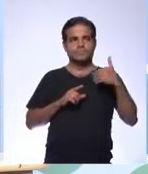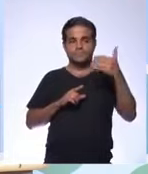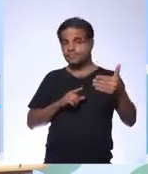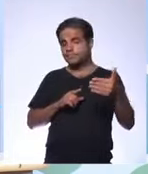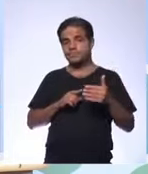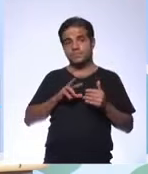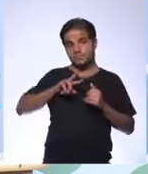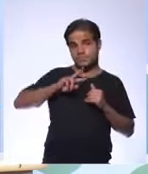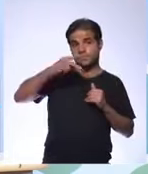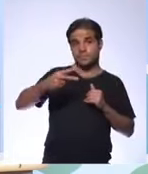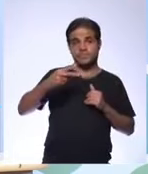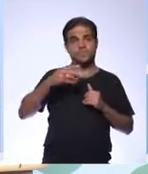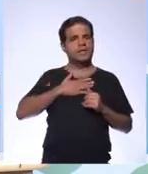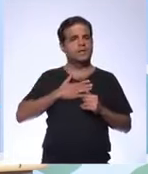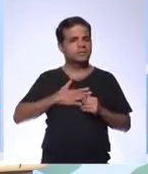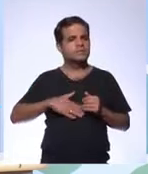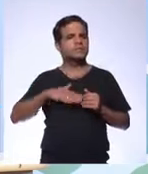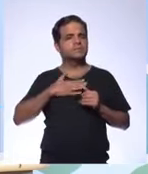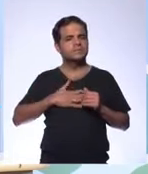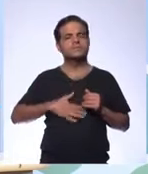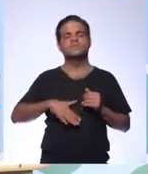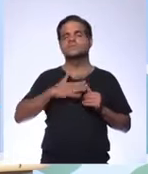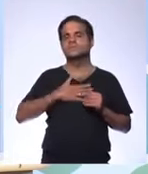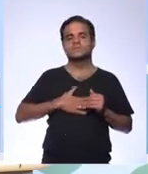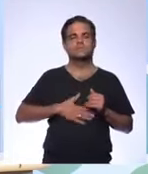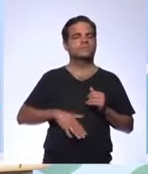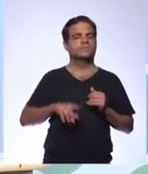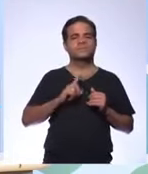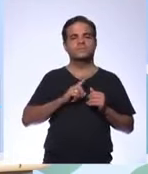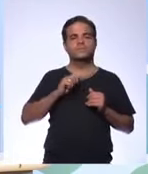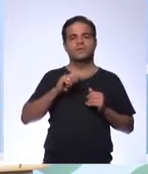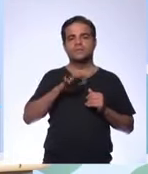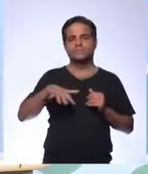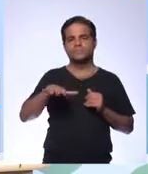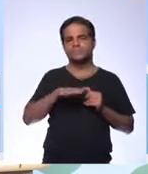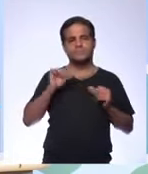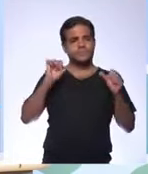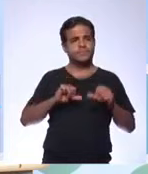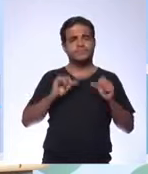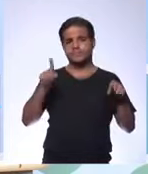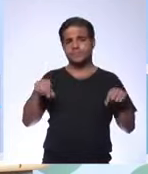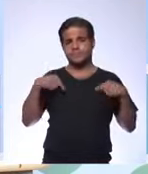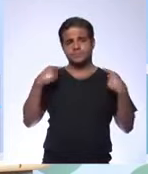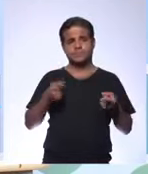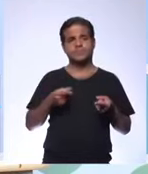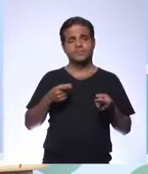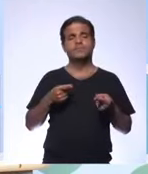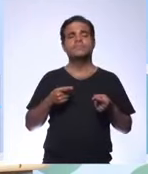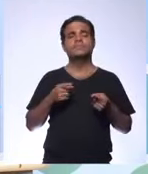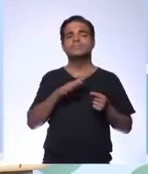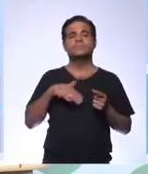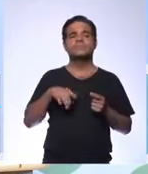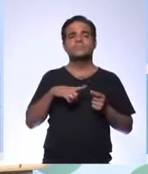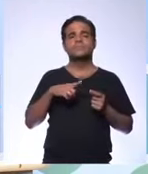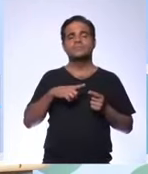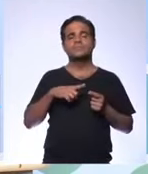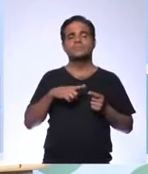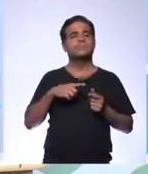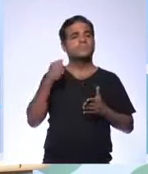uma transição pacífica, porque a ala mais radical do regime civil-militar ainda